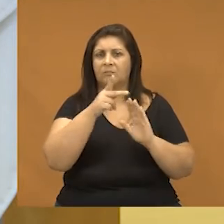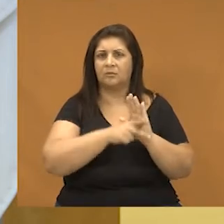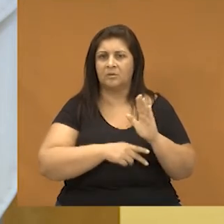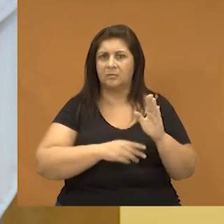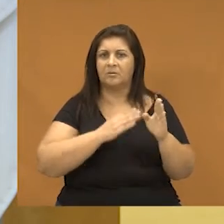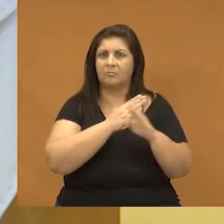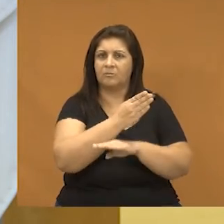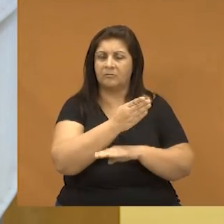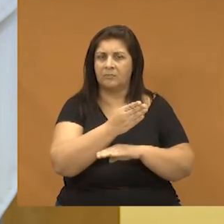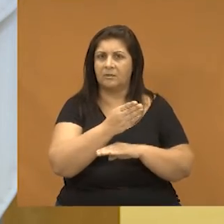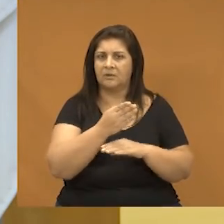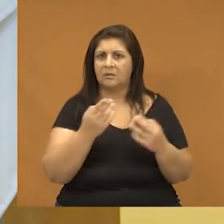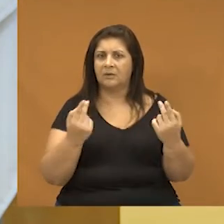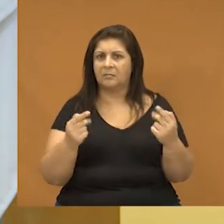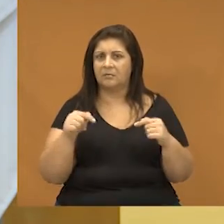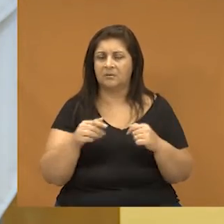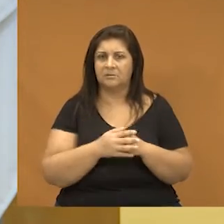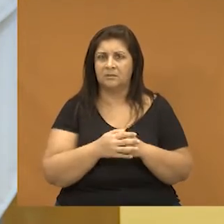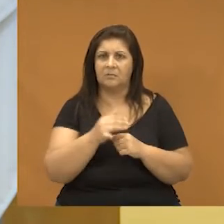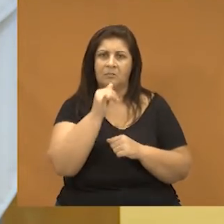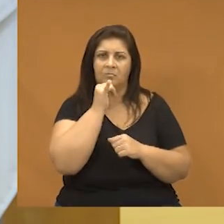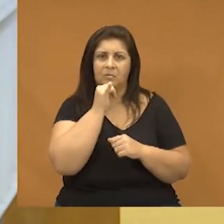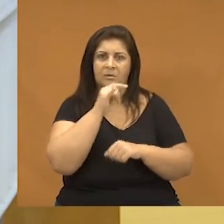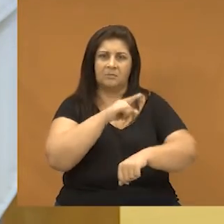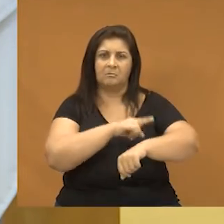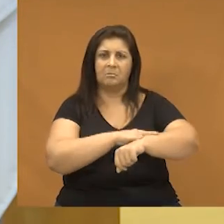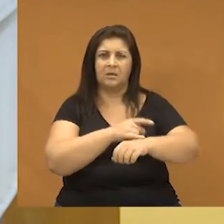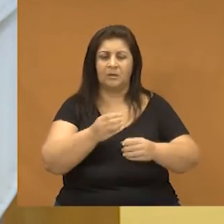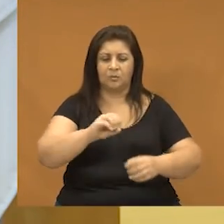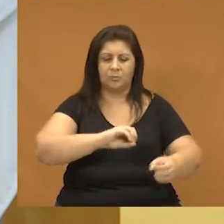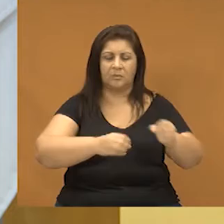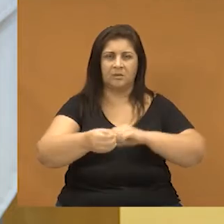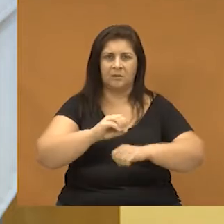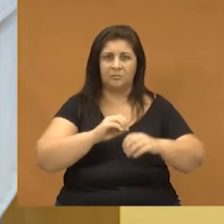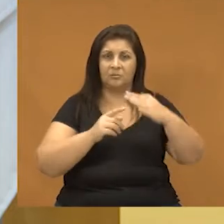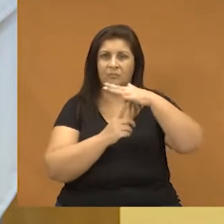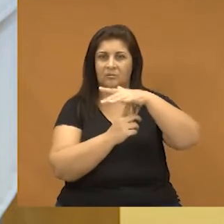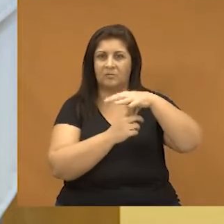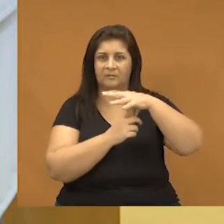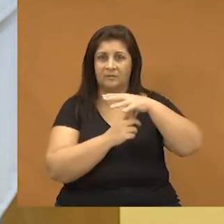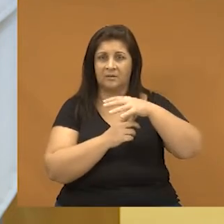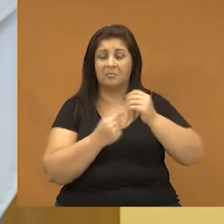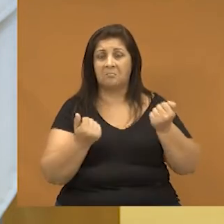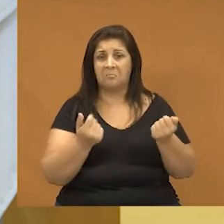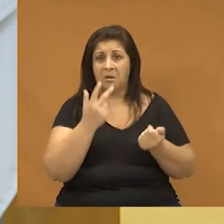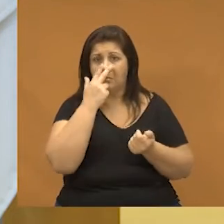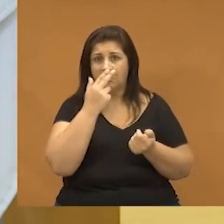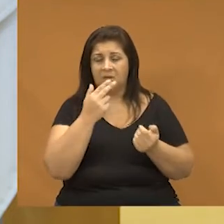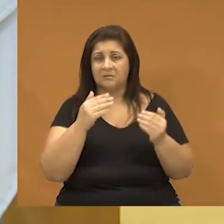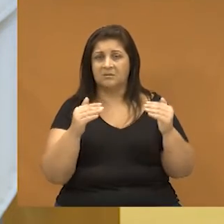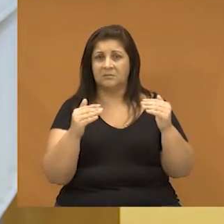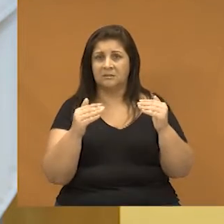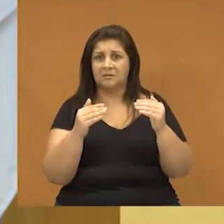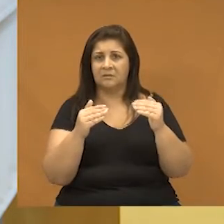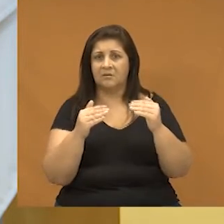desse, A exemplo do banheiro químico na feira, teve o parecer favorável. E com o mesmo argumento